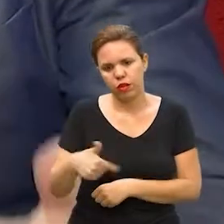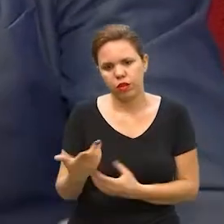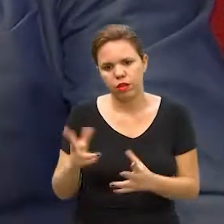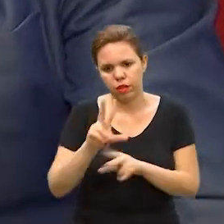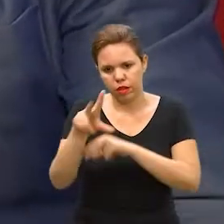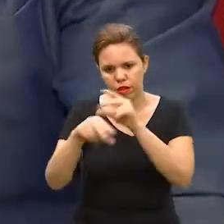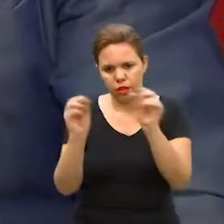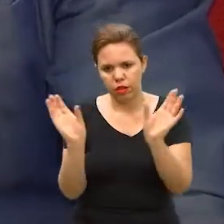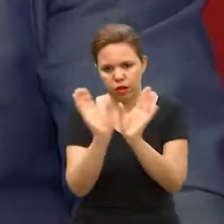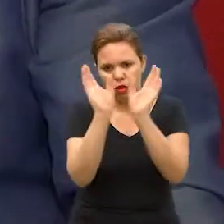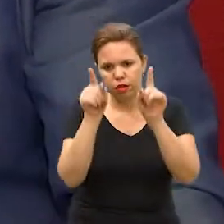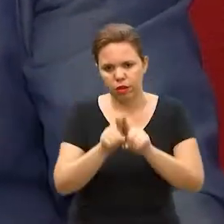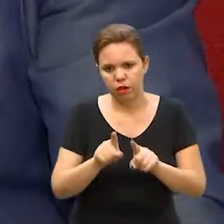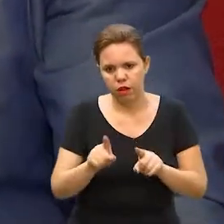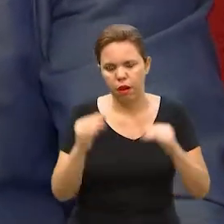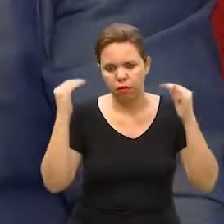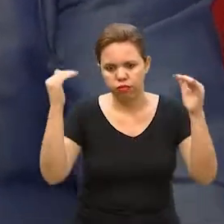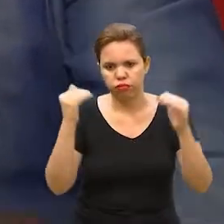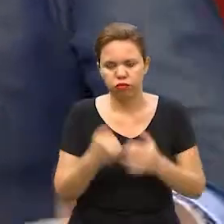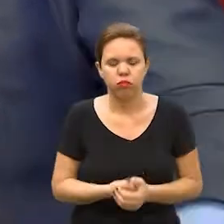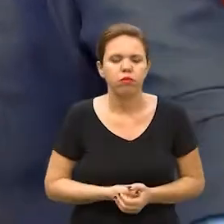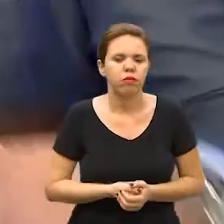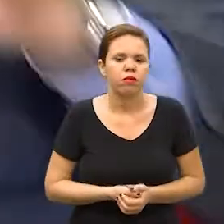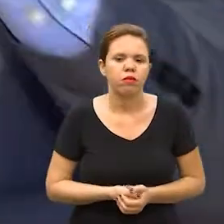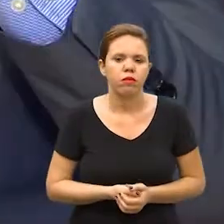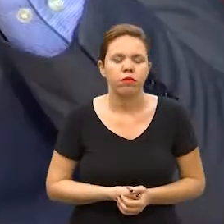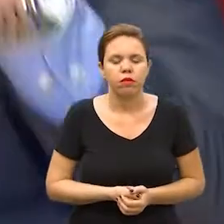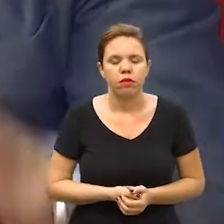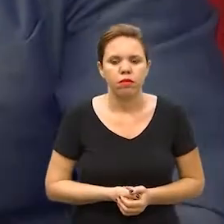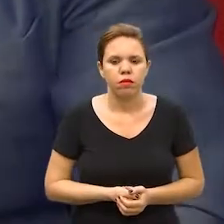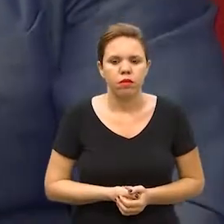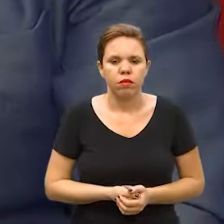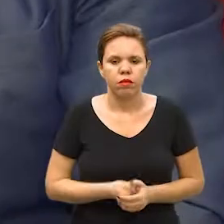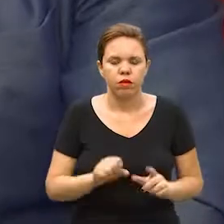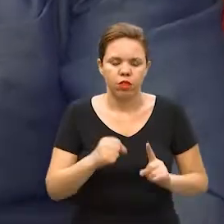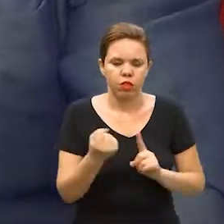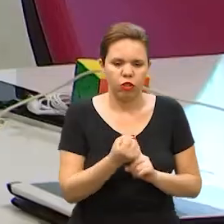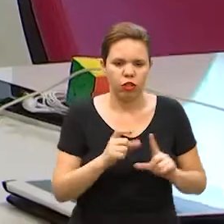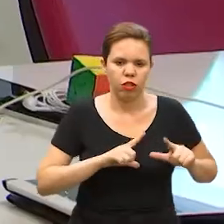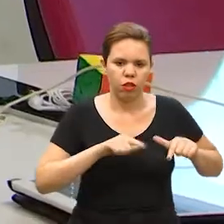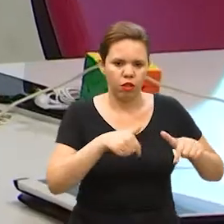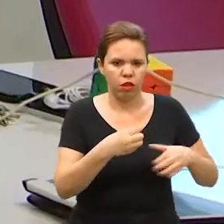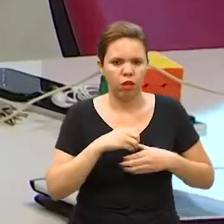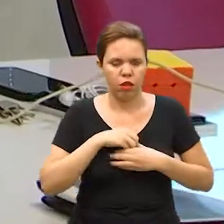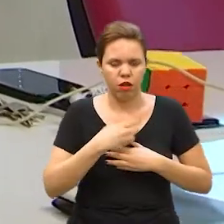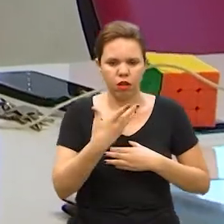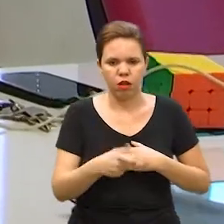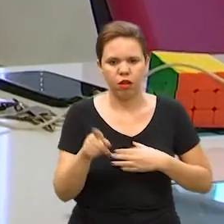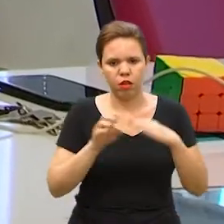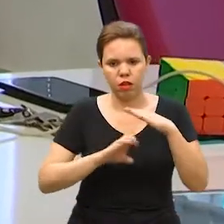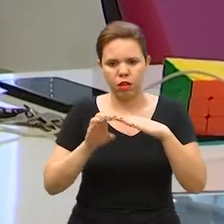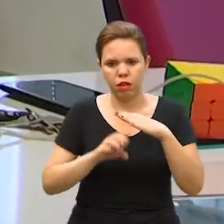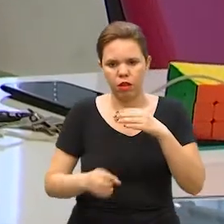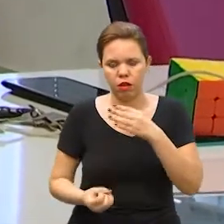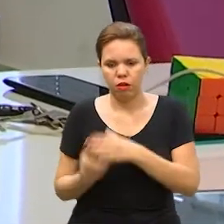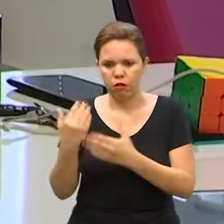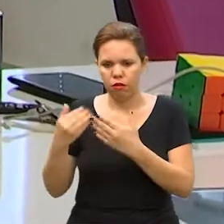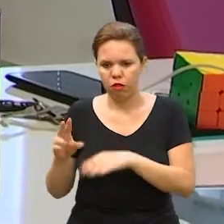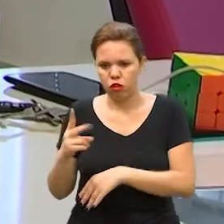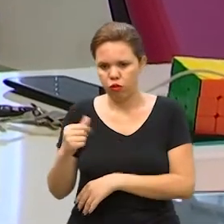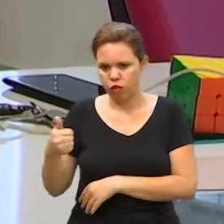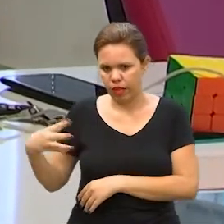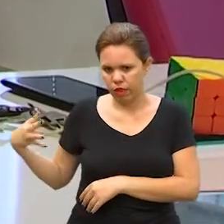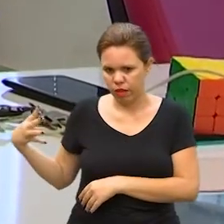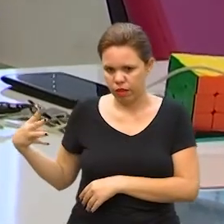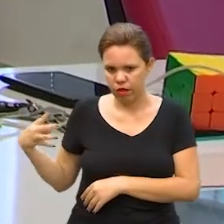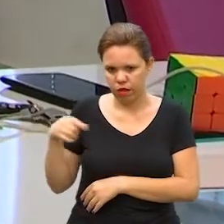um prêmio de maior impacto social nas ações deles, né? Essa empresa nasceu em 2014 nas mãos de